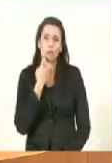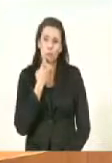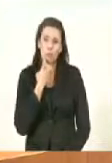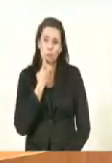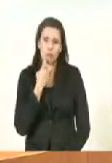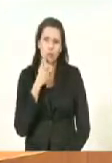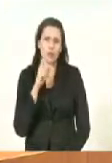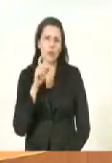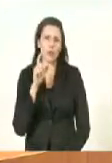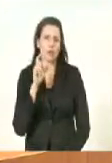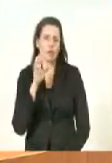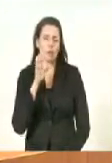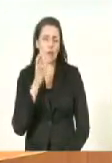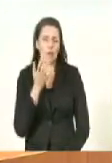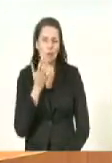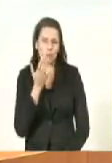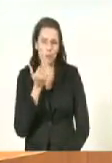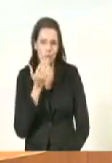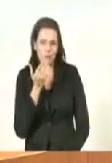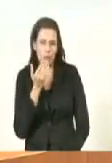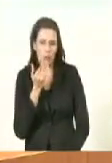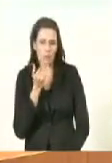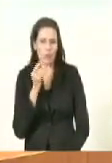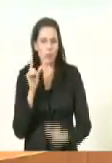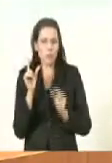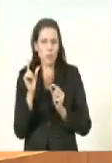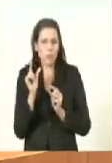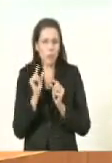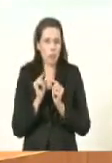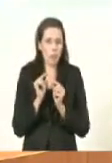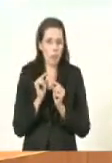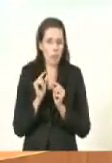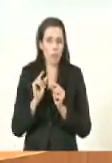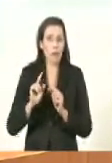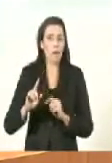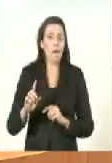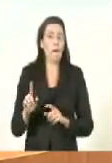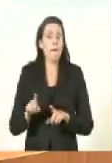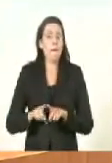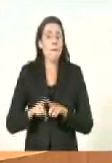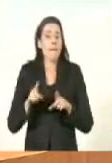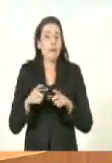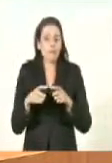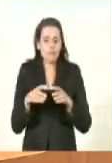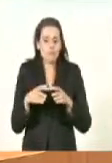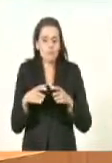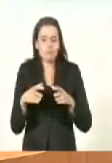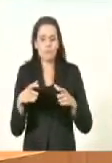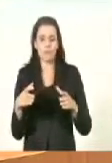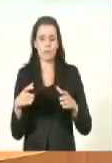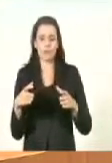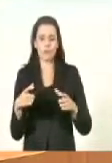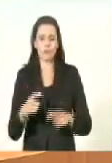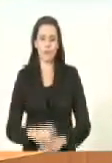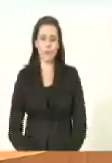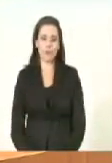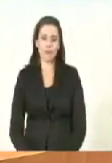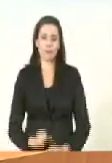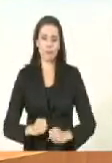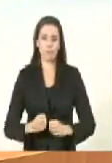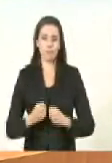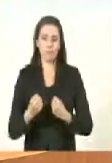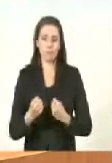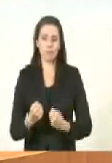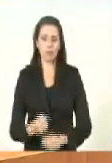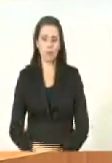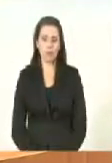seja, menos ração com mais produtividade, esse é o resultado que realmente impressiona a todos.